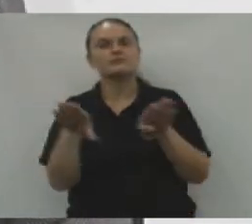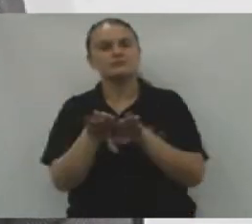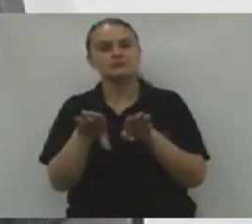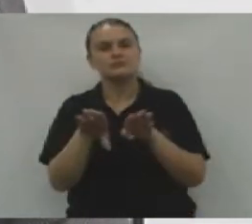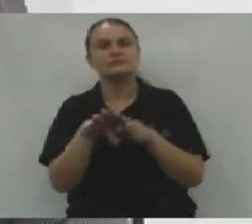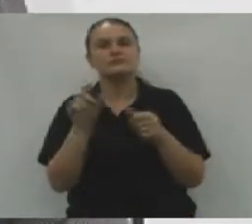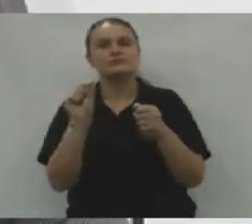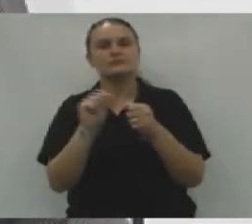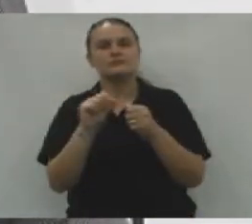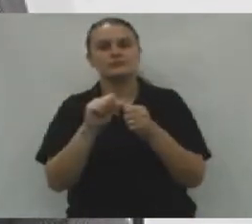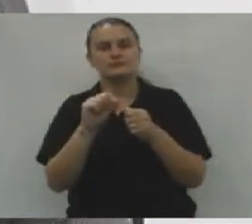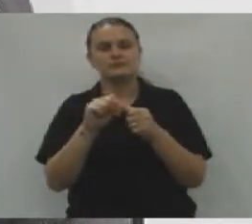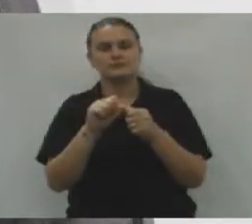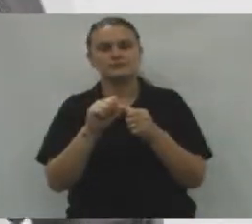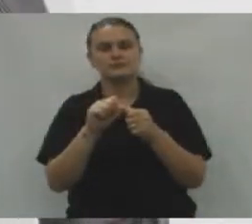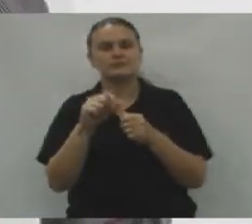que,